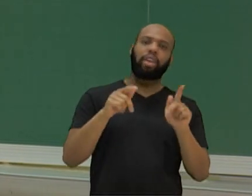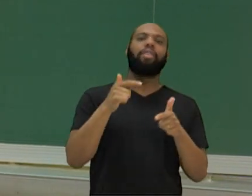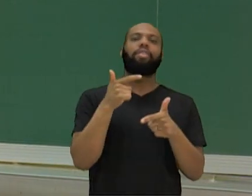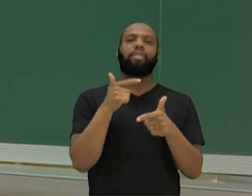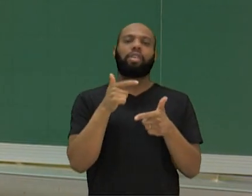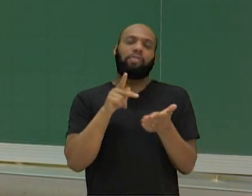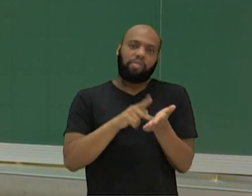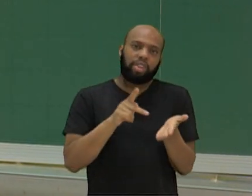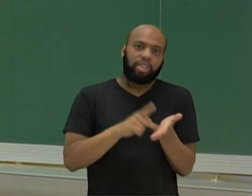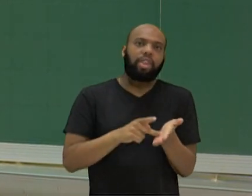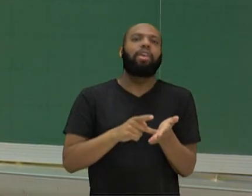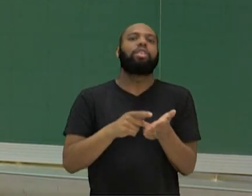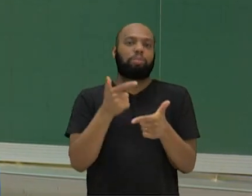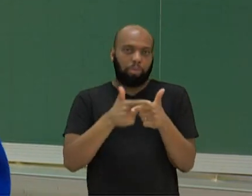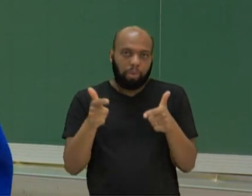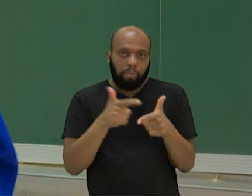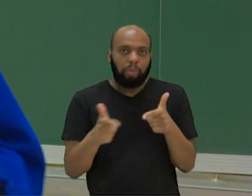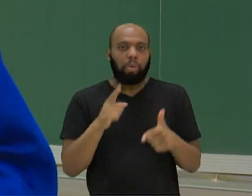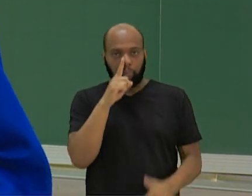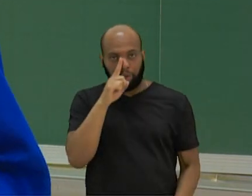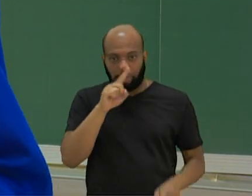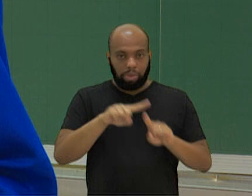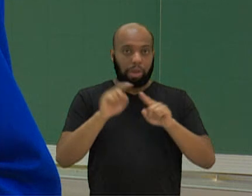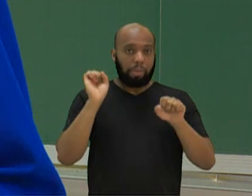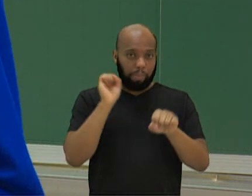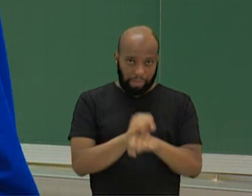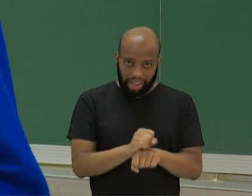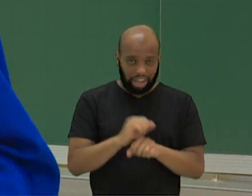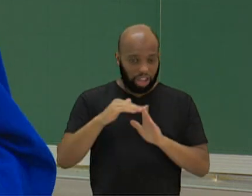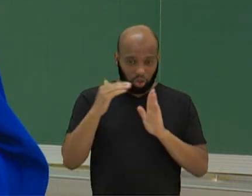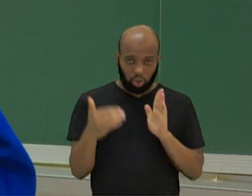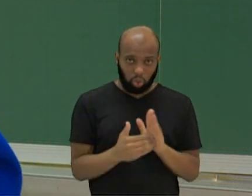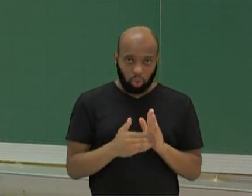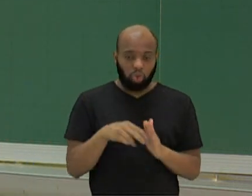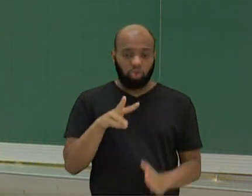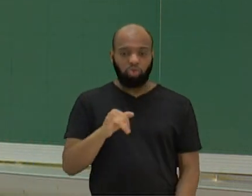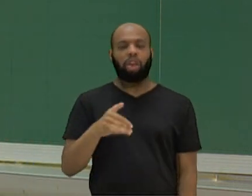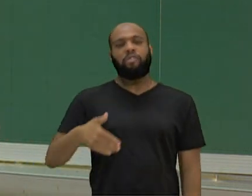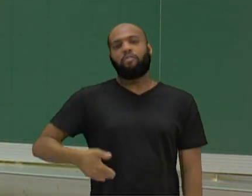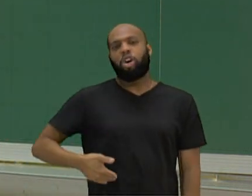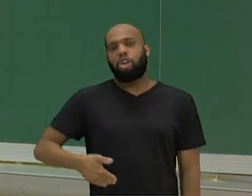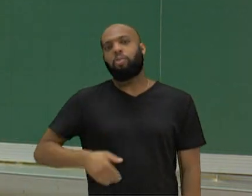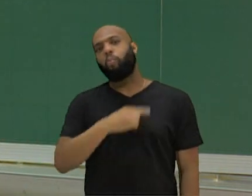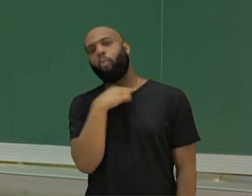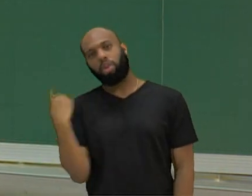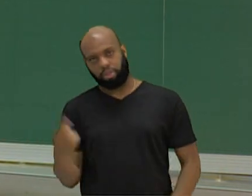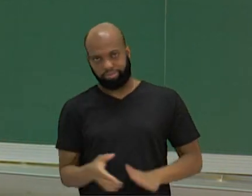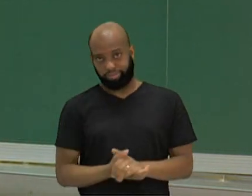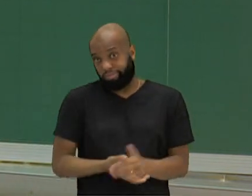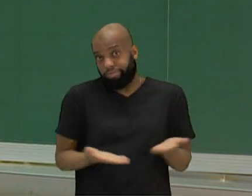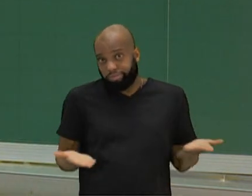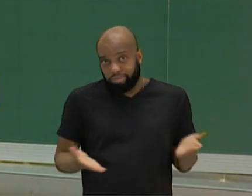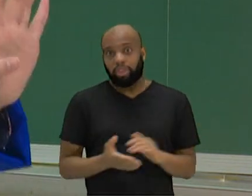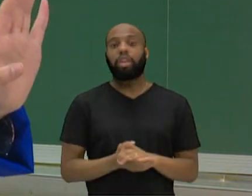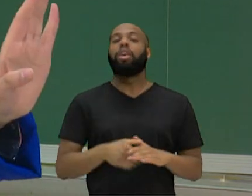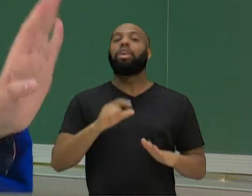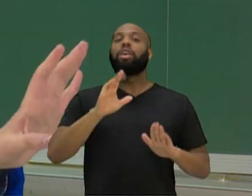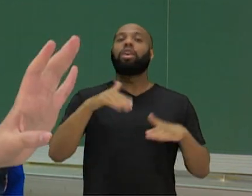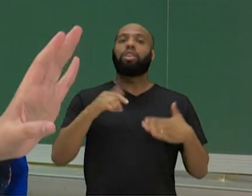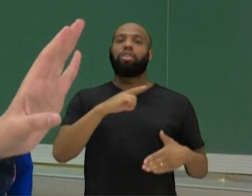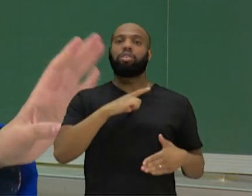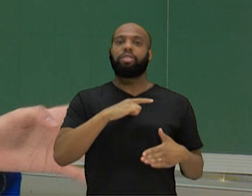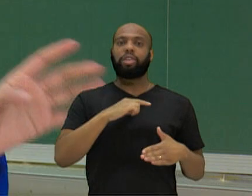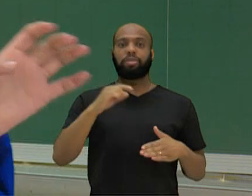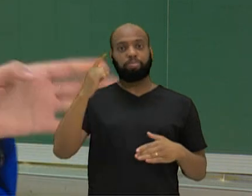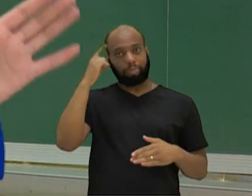que as pessoas estão morrendo, mas a gente não pode se isolar porque vai parar a economia e aí a gente vai morrer de fome e outras coisas. E existem essas duas